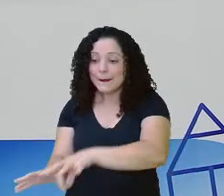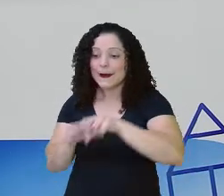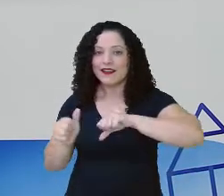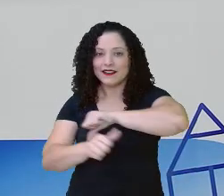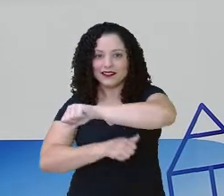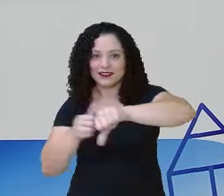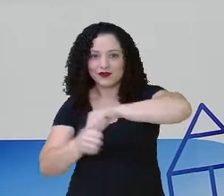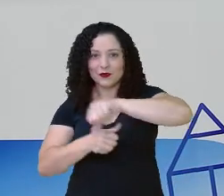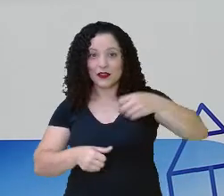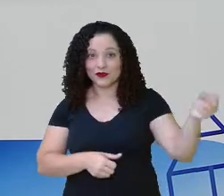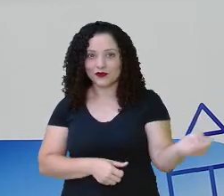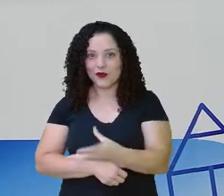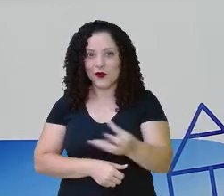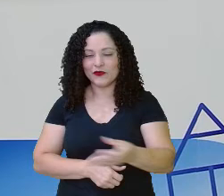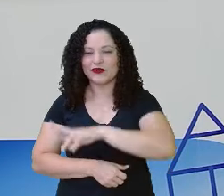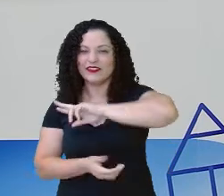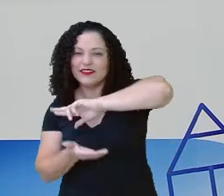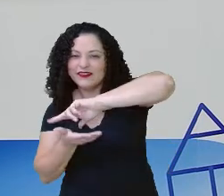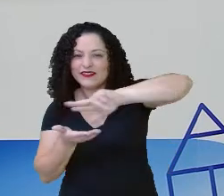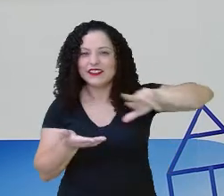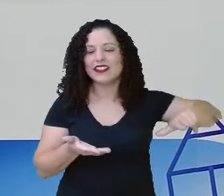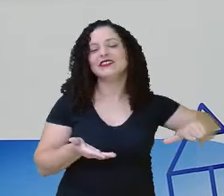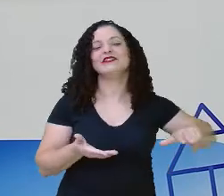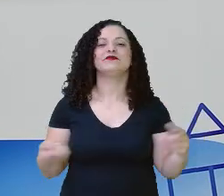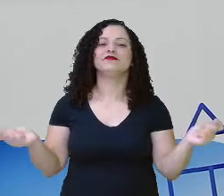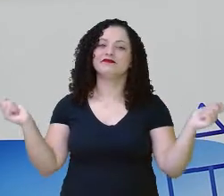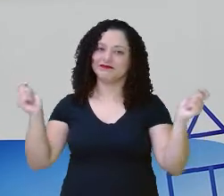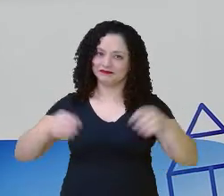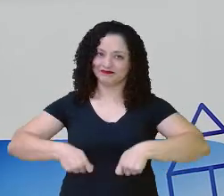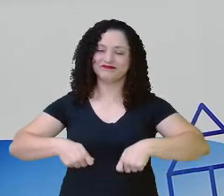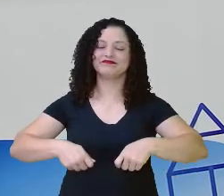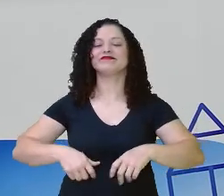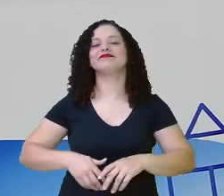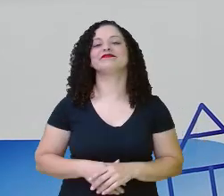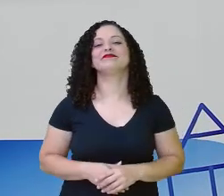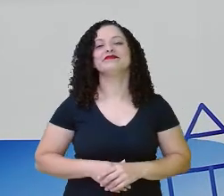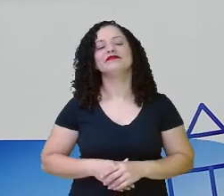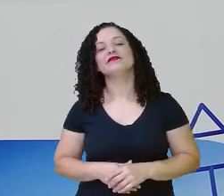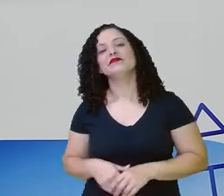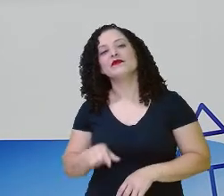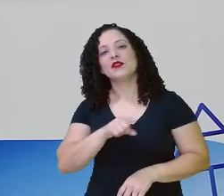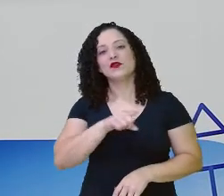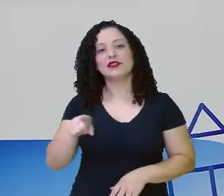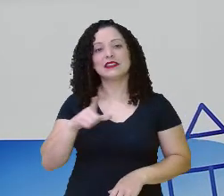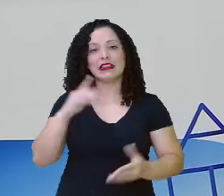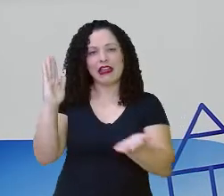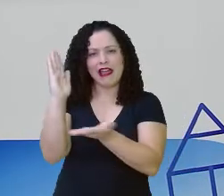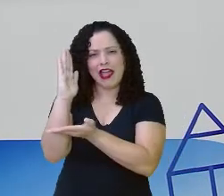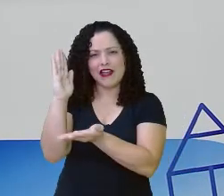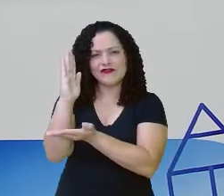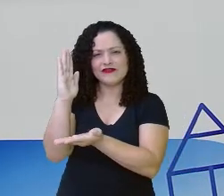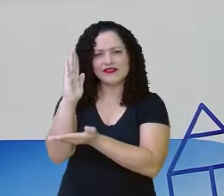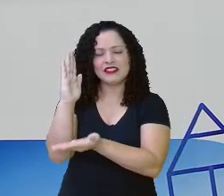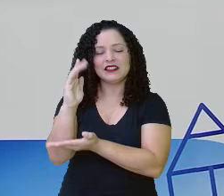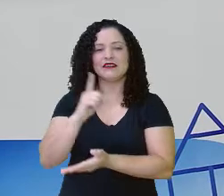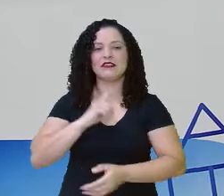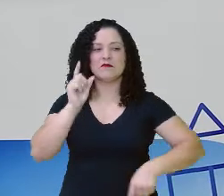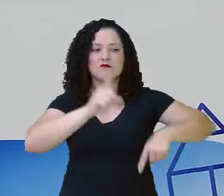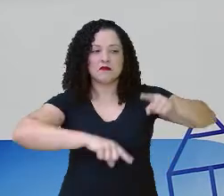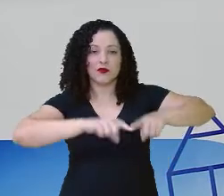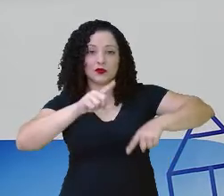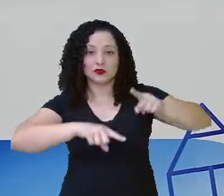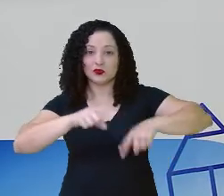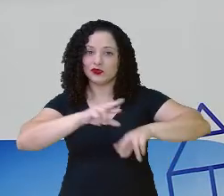de diversas formas. A gente vai conversar sobre uma delas aqui. E aí, se você tiver sua garrafinha PET aí e outros materiais que eu vou passar